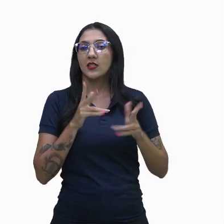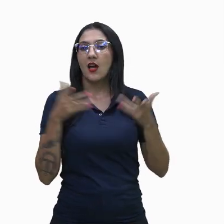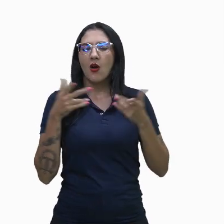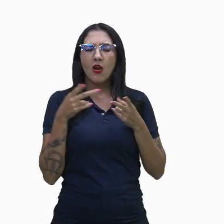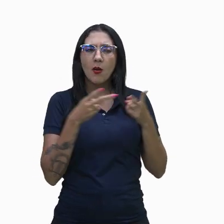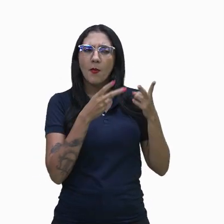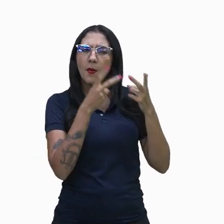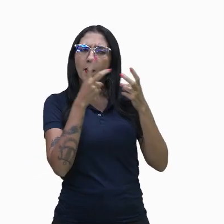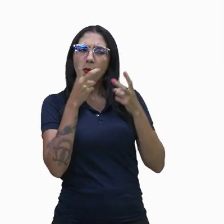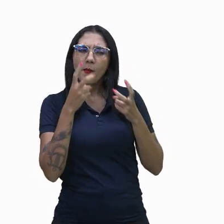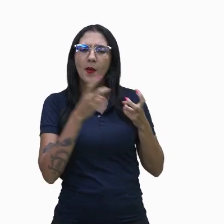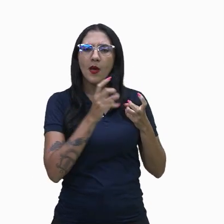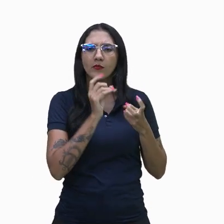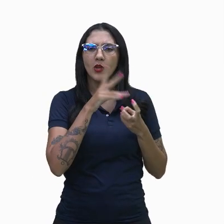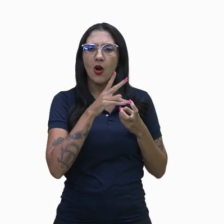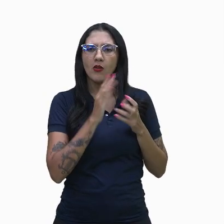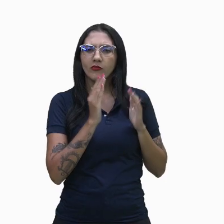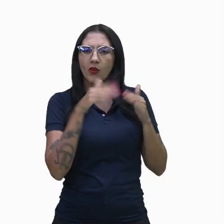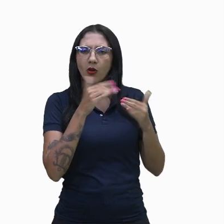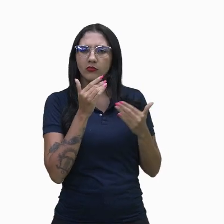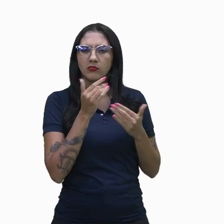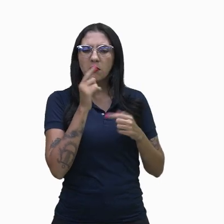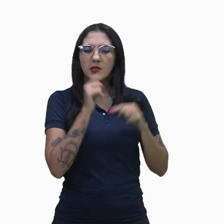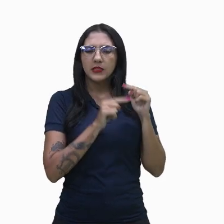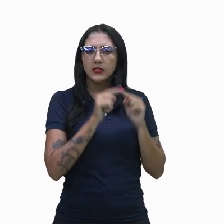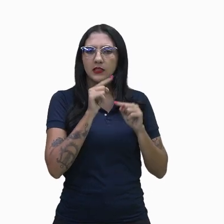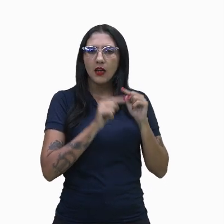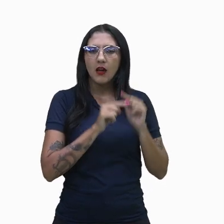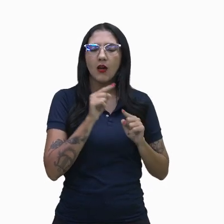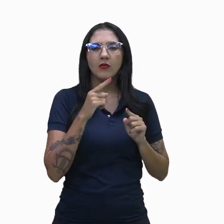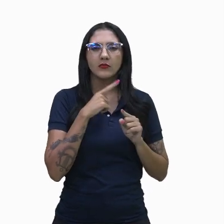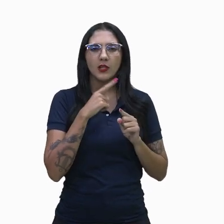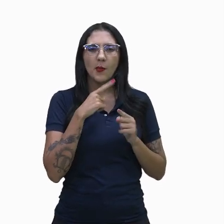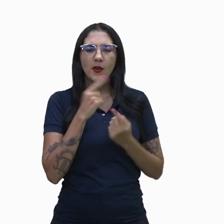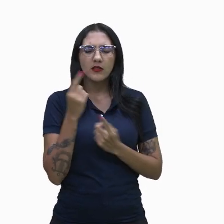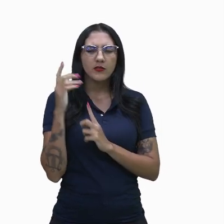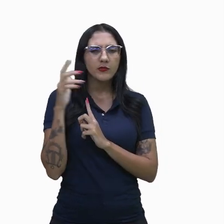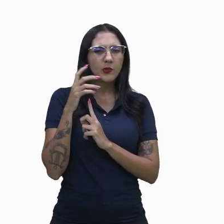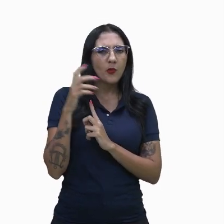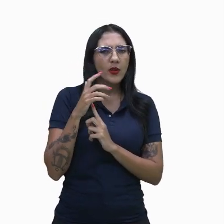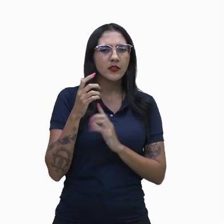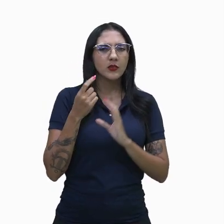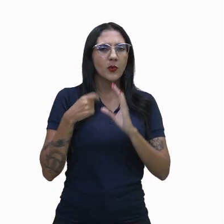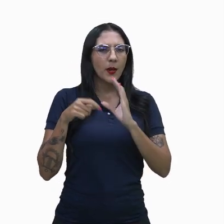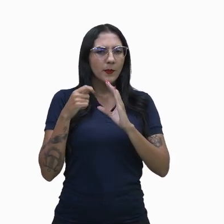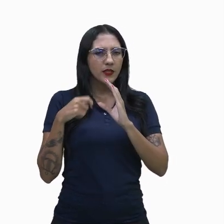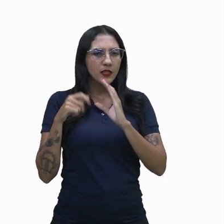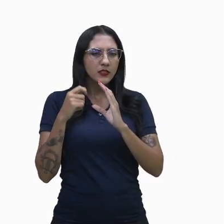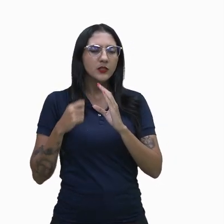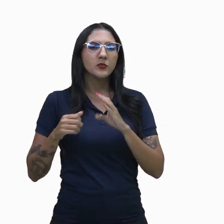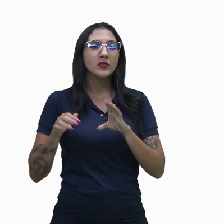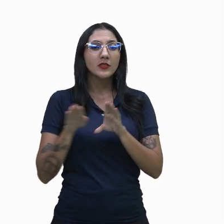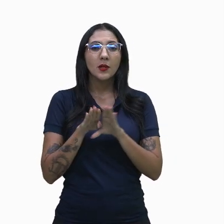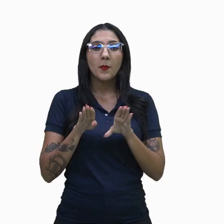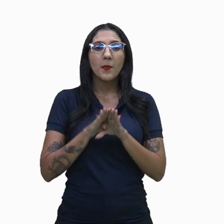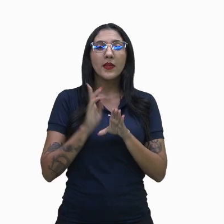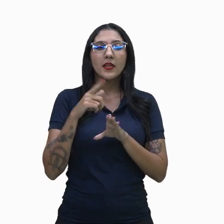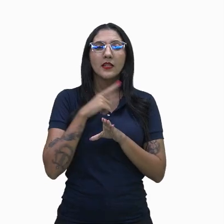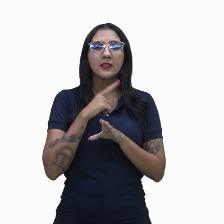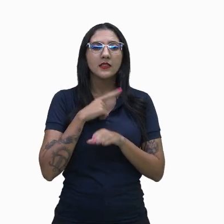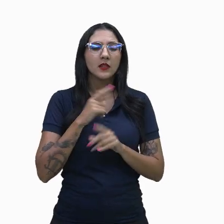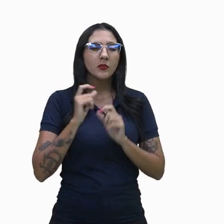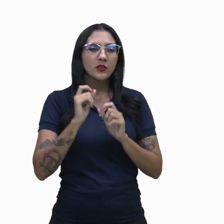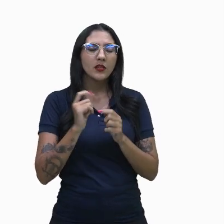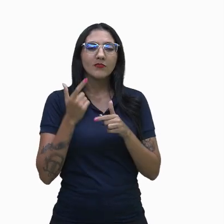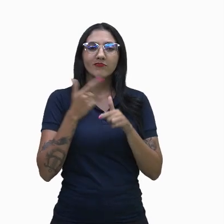mais instrumental, né, isso tudo, claro, regado aí do capitalismo, que vai levar, então, à ignorância, né,